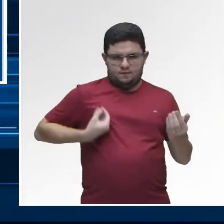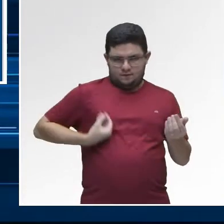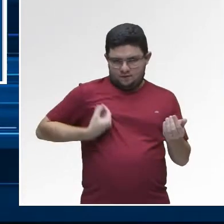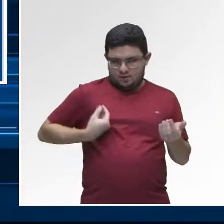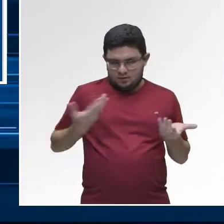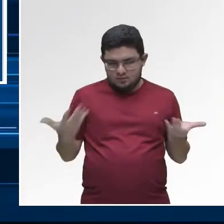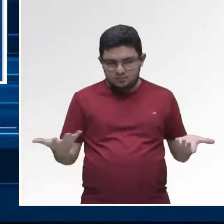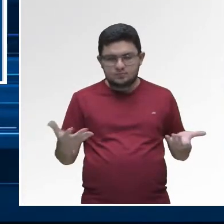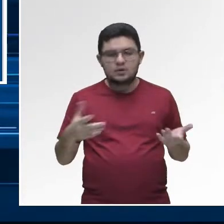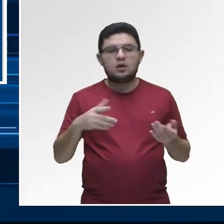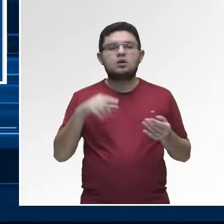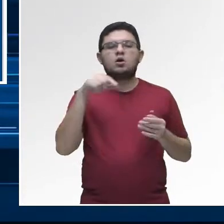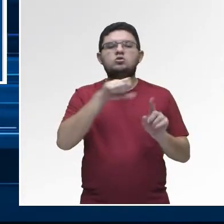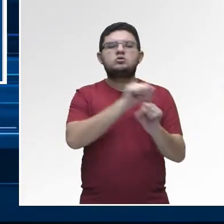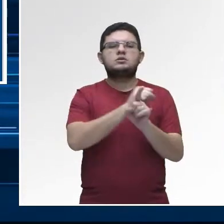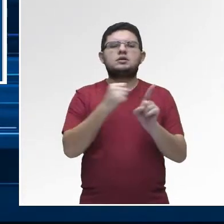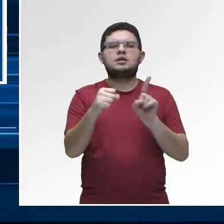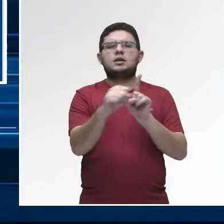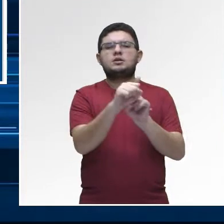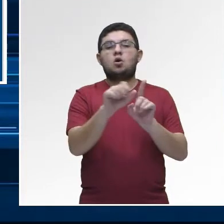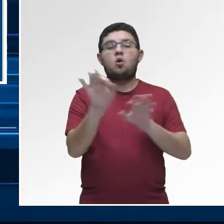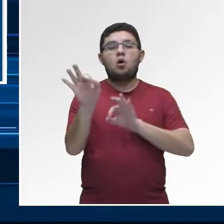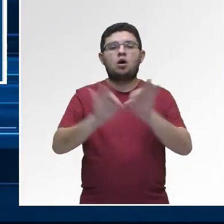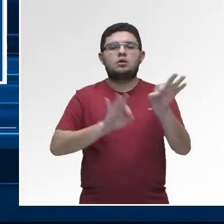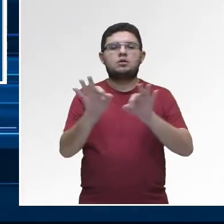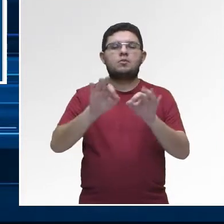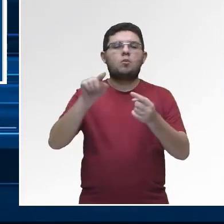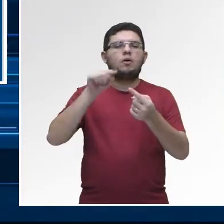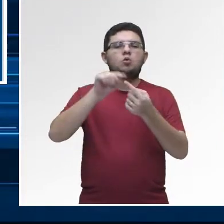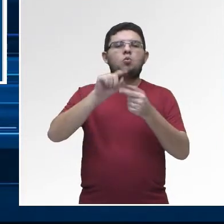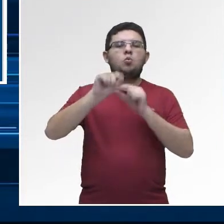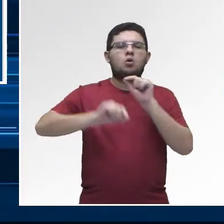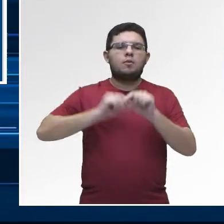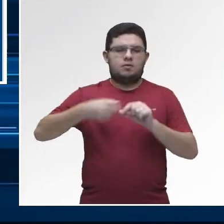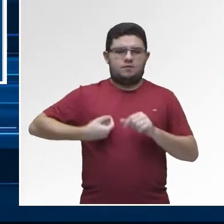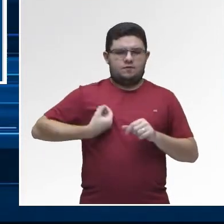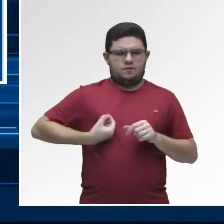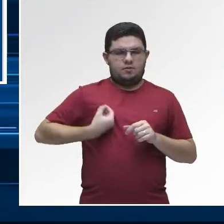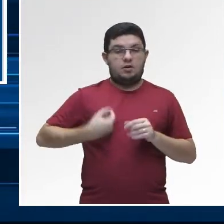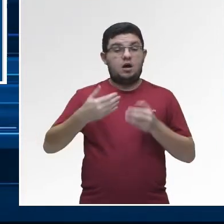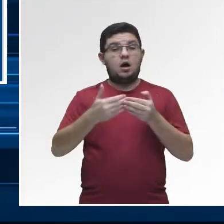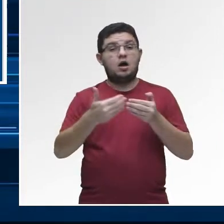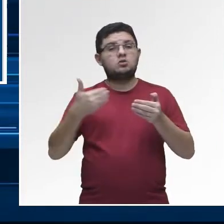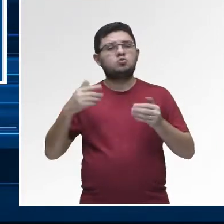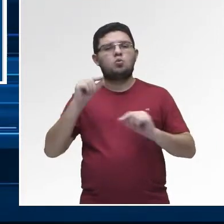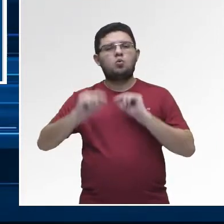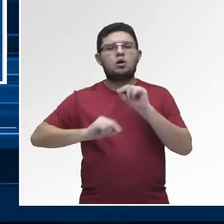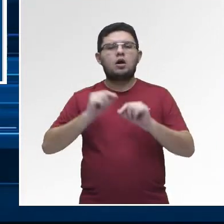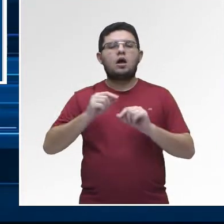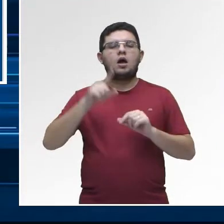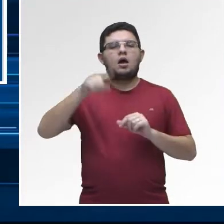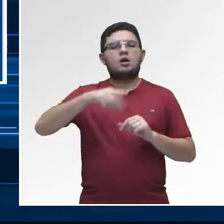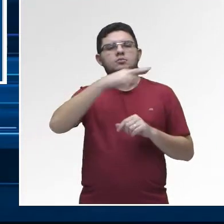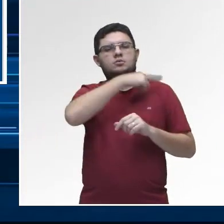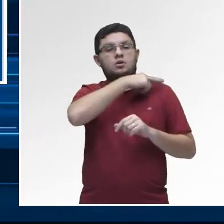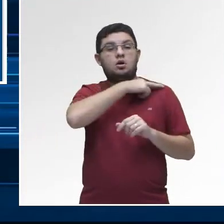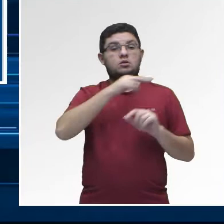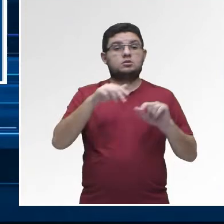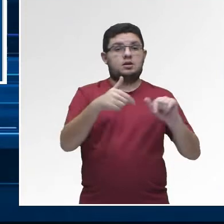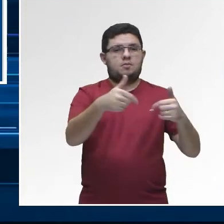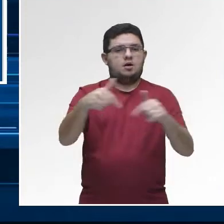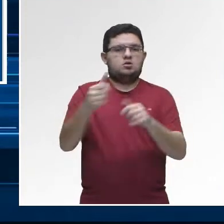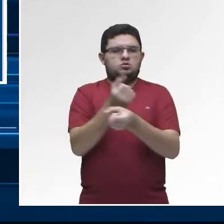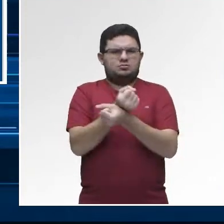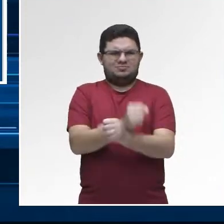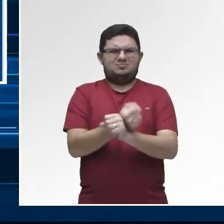organiza para poder sobreviver. Antes, como é que ela sobrevivia? A partir da mão de obra e do trabalho escravo. Agora,